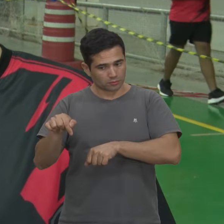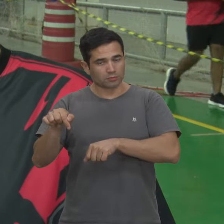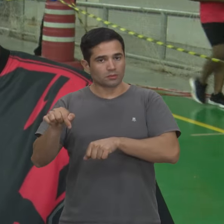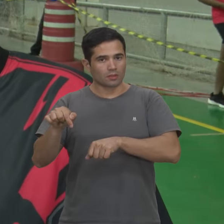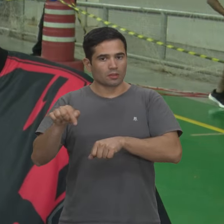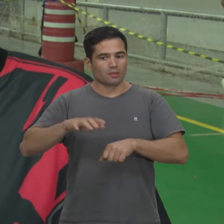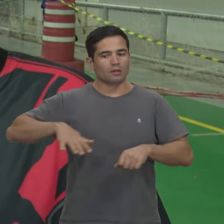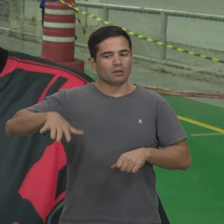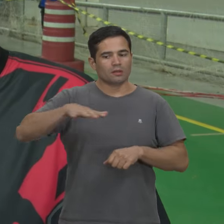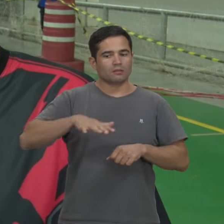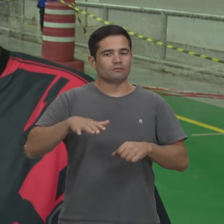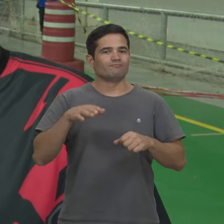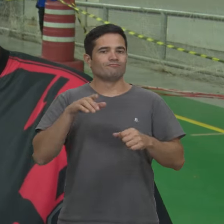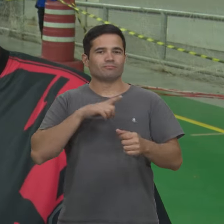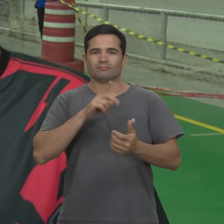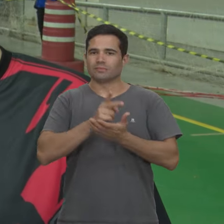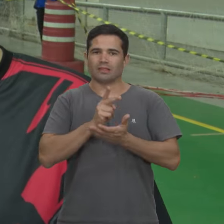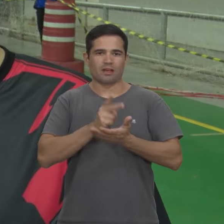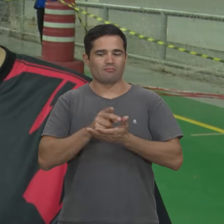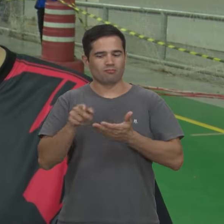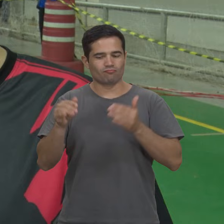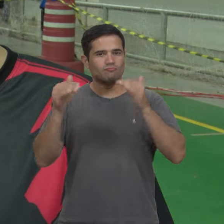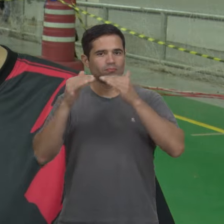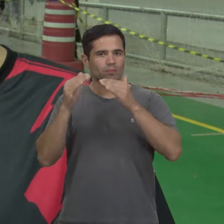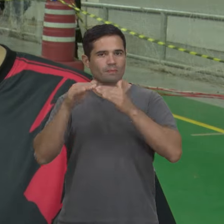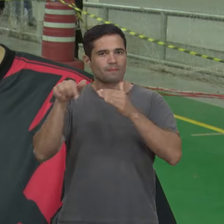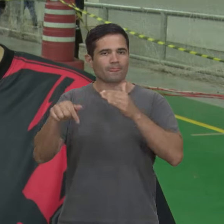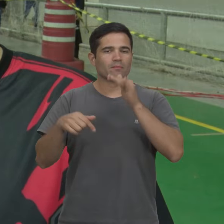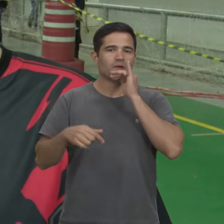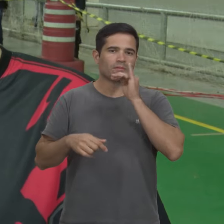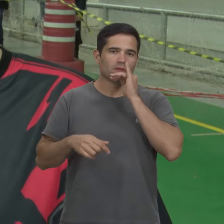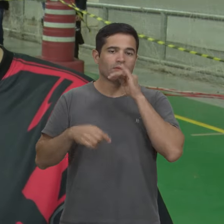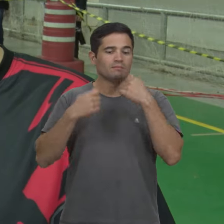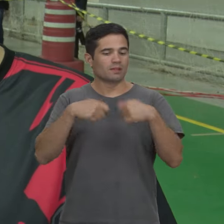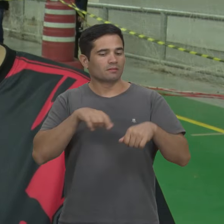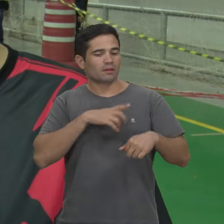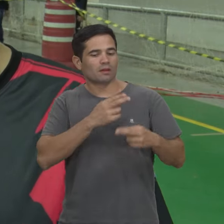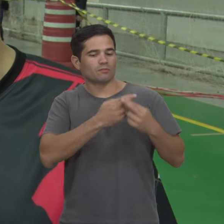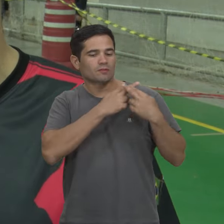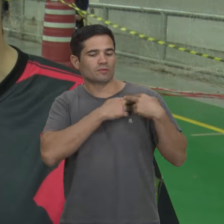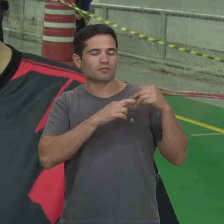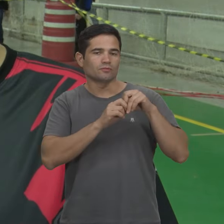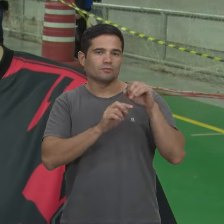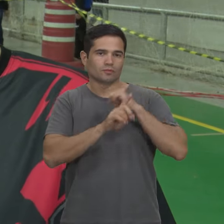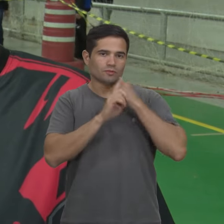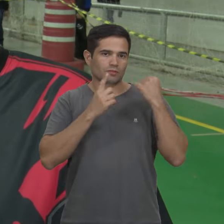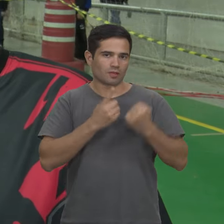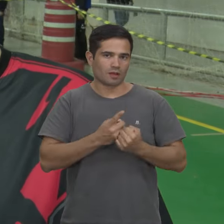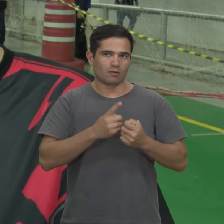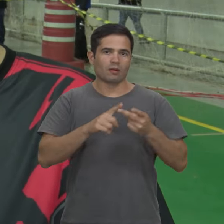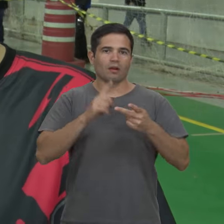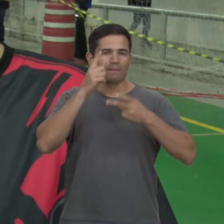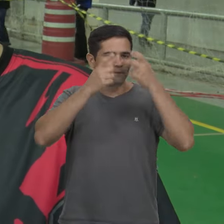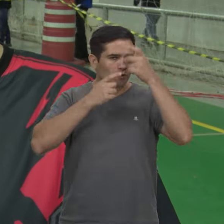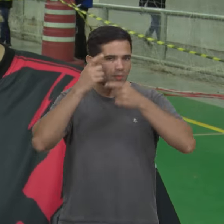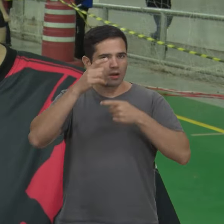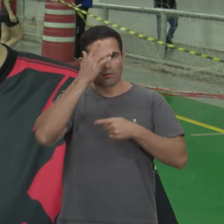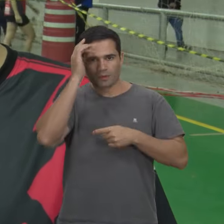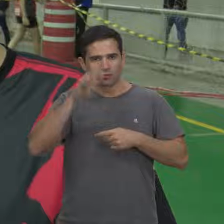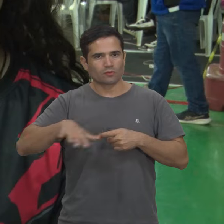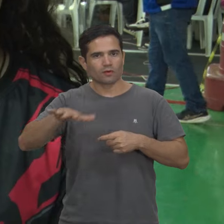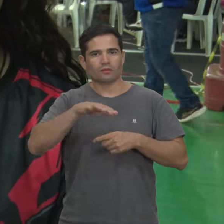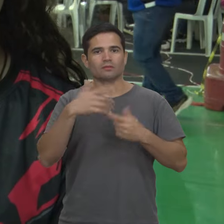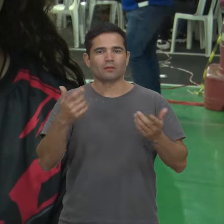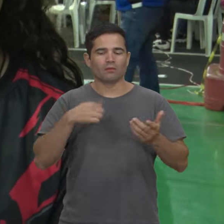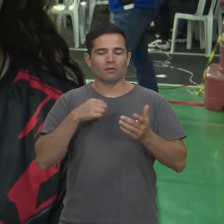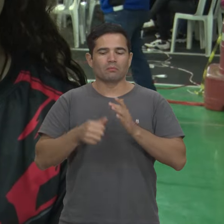OBR, elas trazem sempre uma pegada nesse sentido, de que você tem que ter responsabilidade social, de que você tem que se preocupar com o outro,